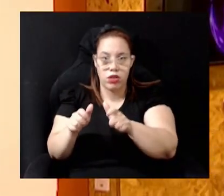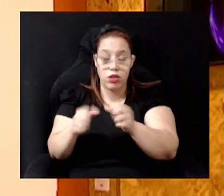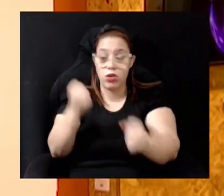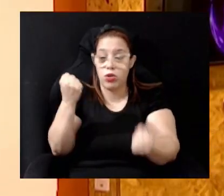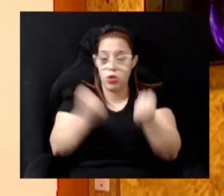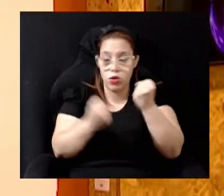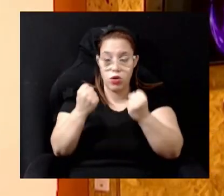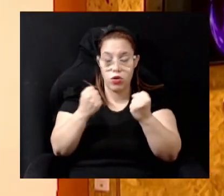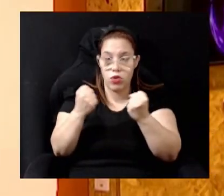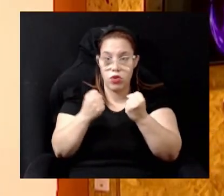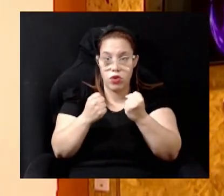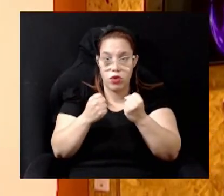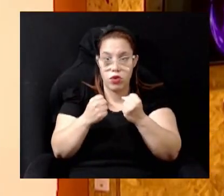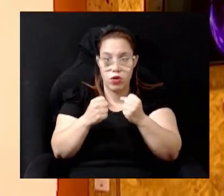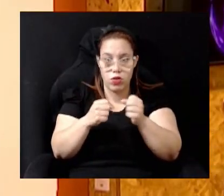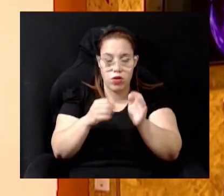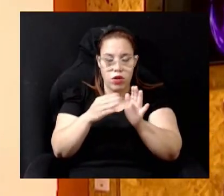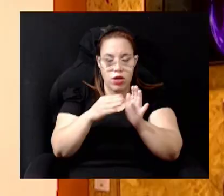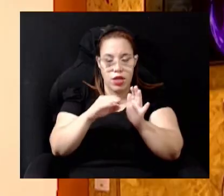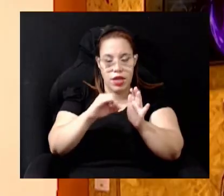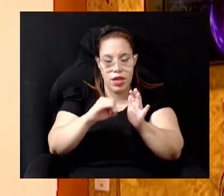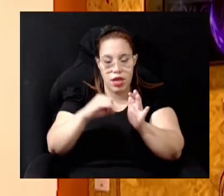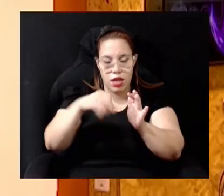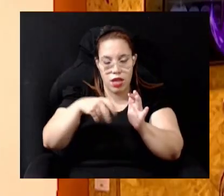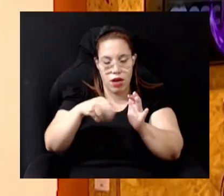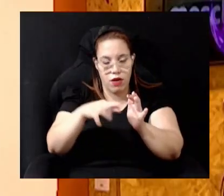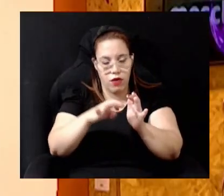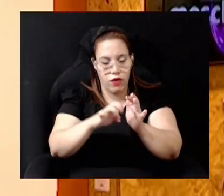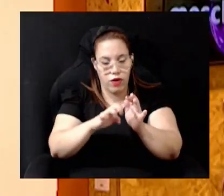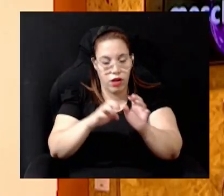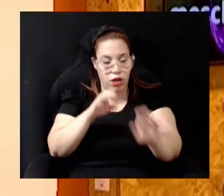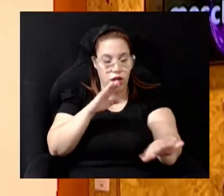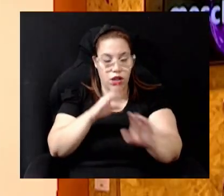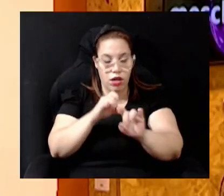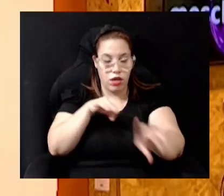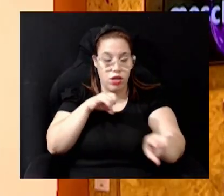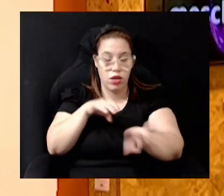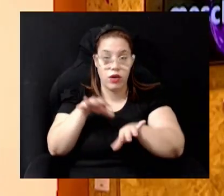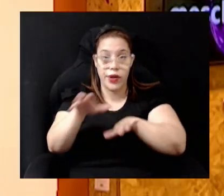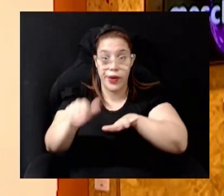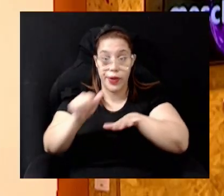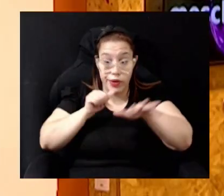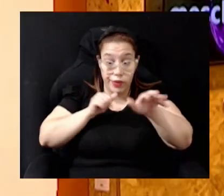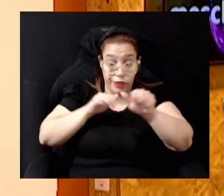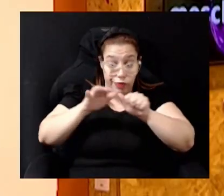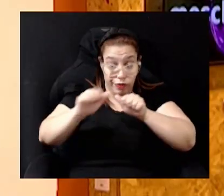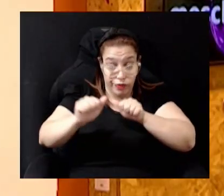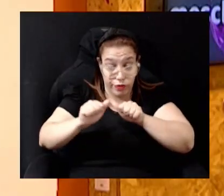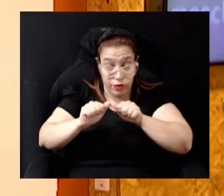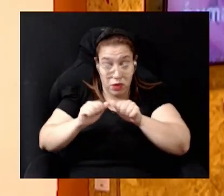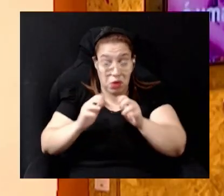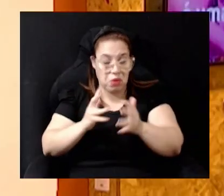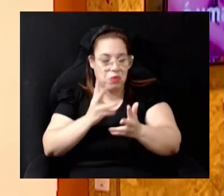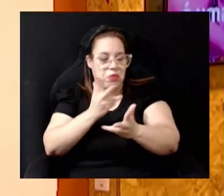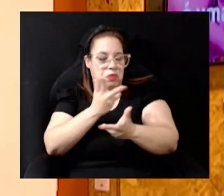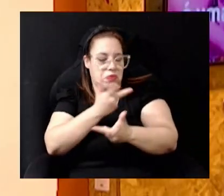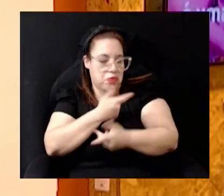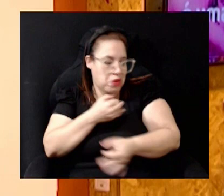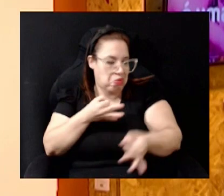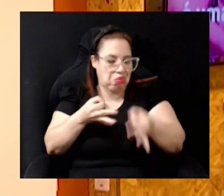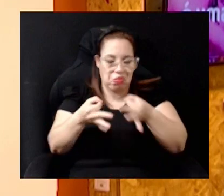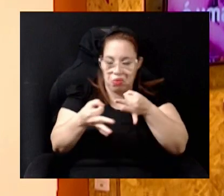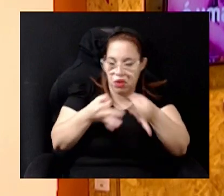notam que essas interfaces digitais, elas são atraentes de alguma forma, elas são bonitas, né? Organizadas,